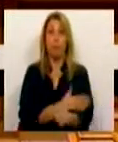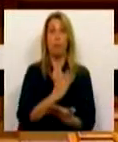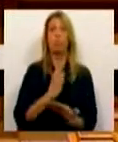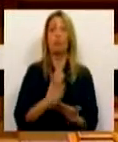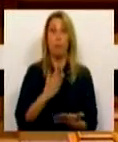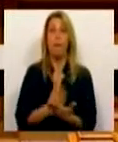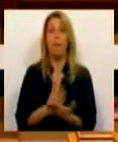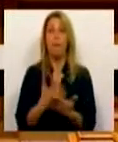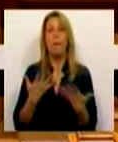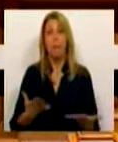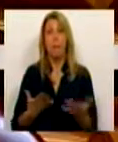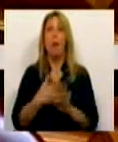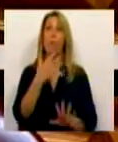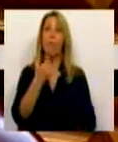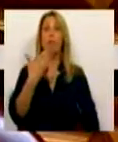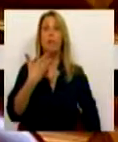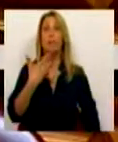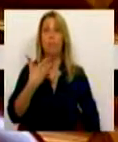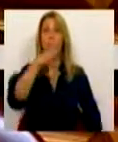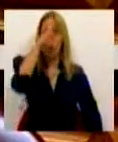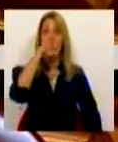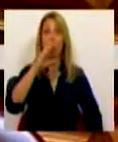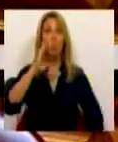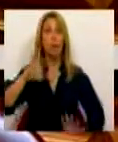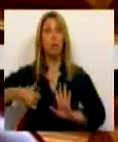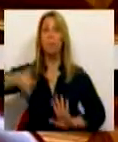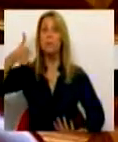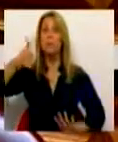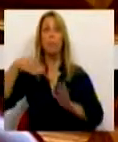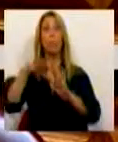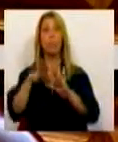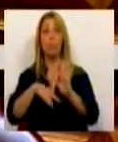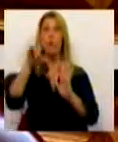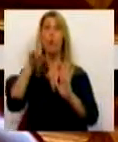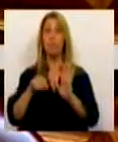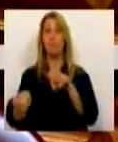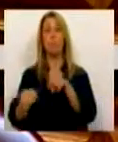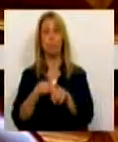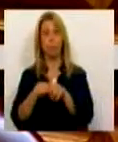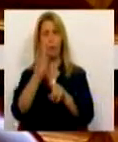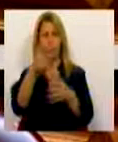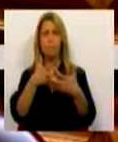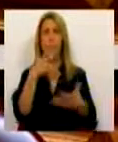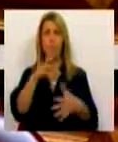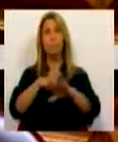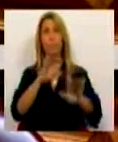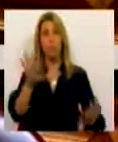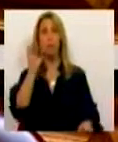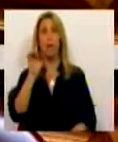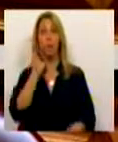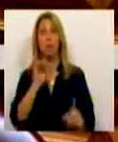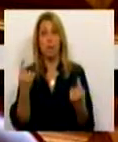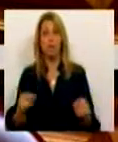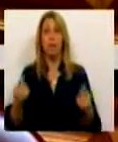para o 21º Governo um imperativo programático e político. Destaco pela importância de que se